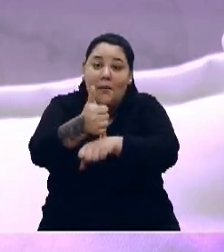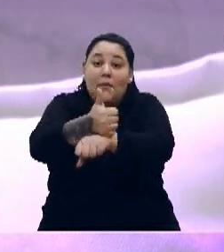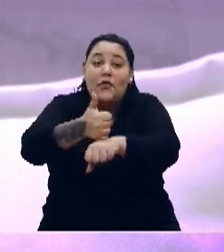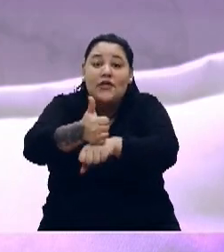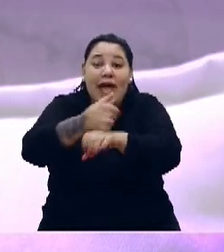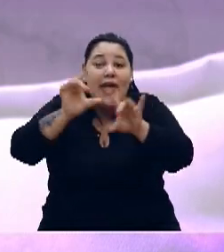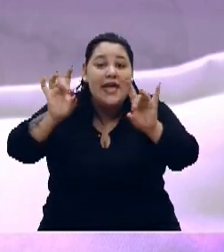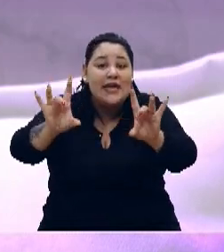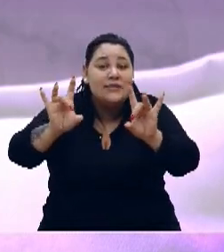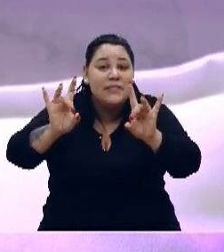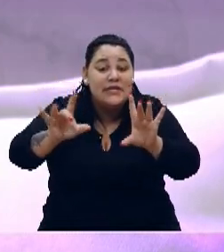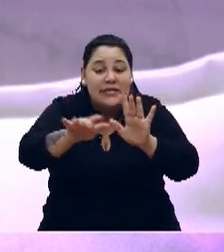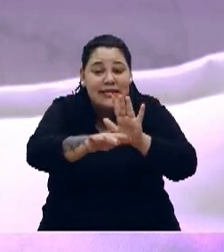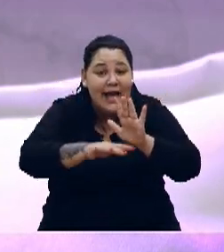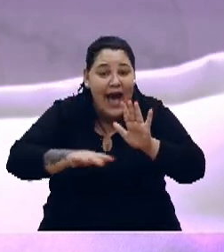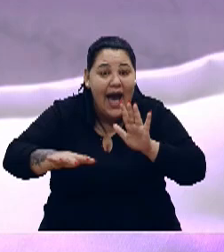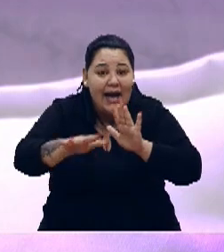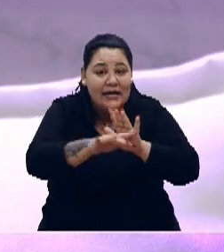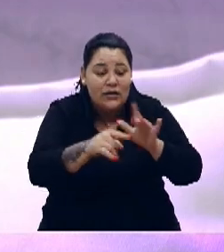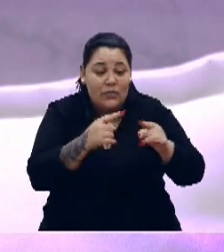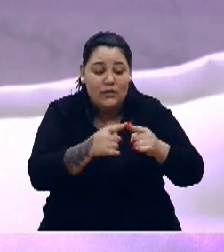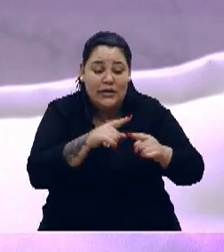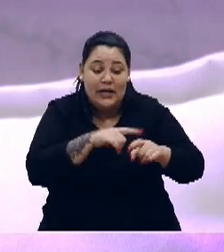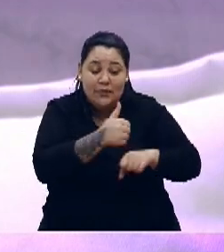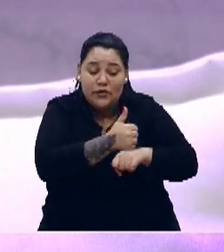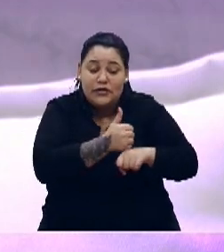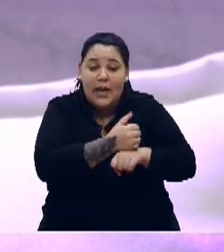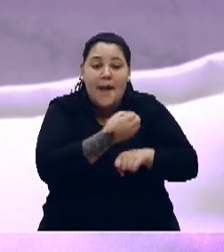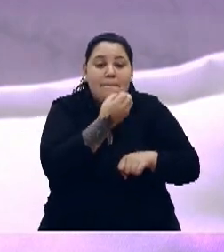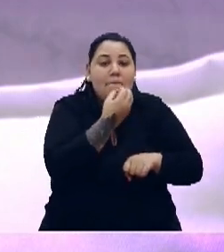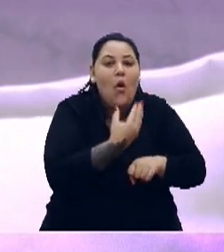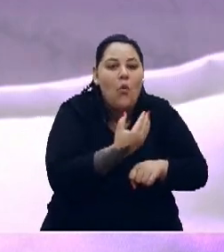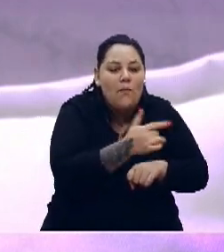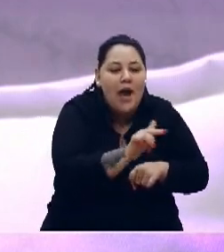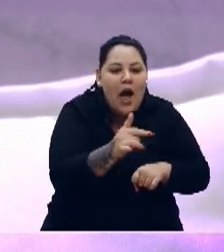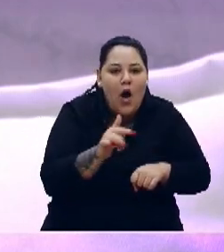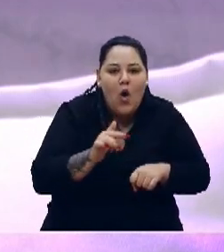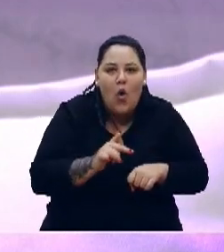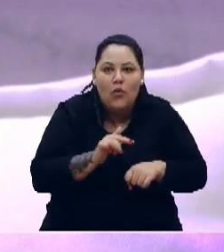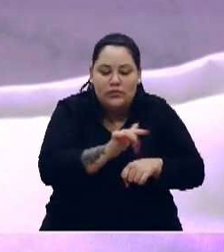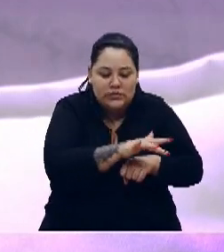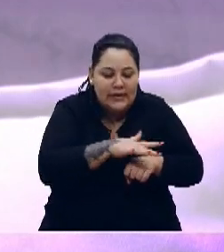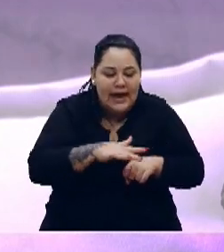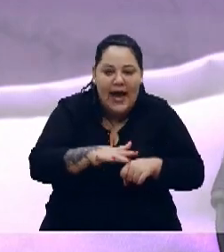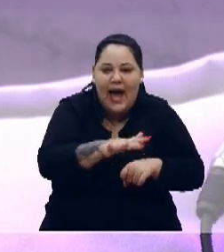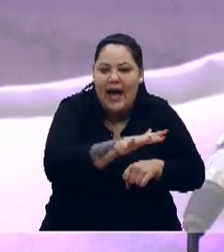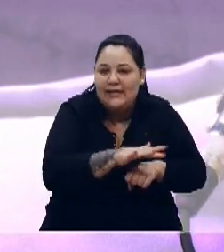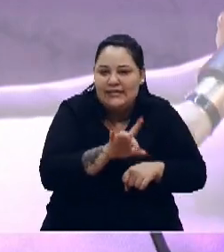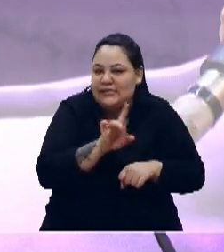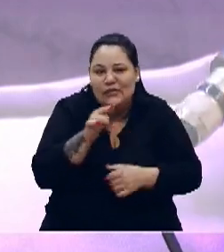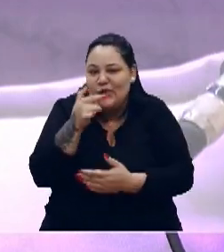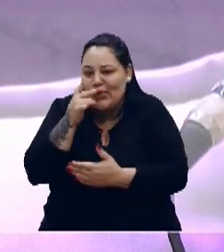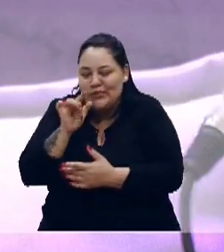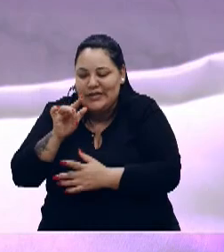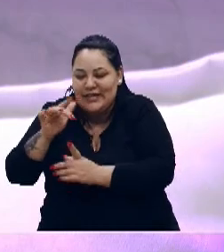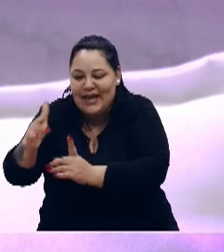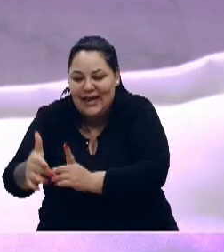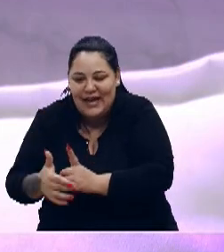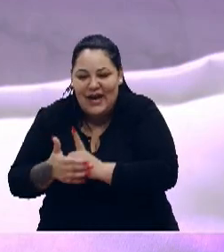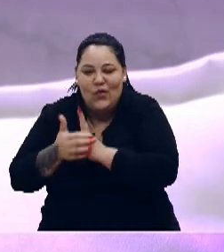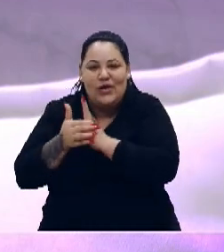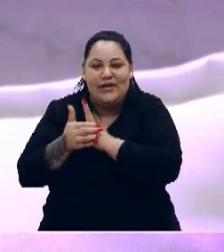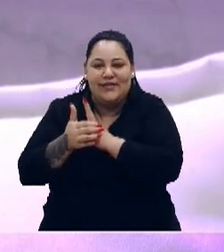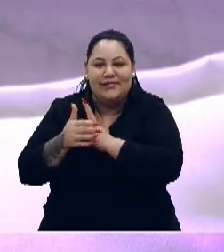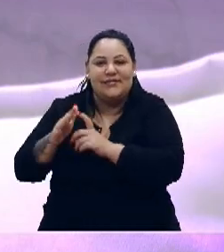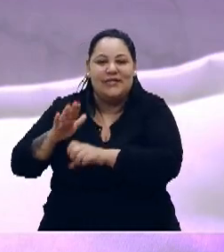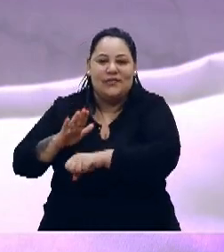especializados, né? Porque existem profissionais muito bons, mas para outras áreas que talvez não vão conseguir nos acolher nesse momento,